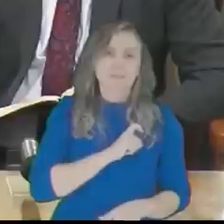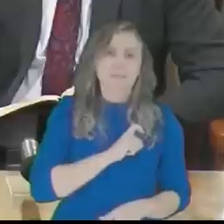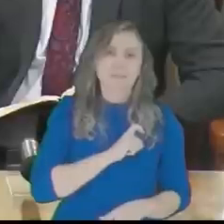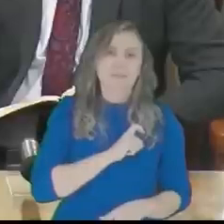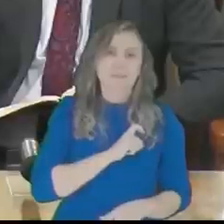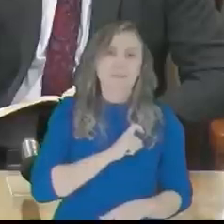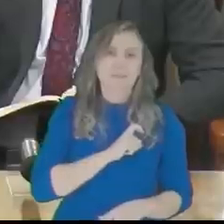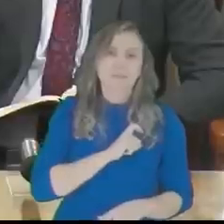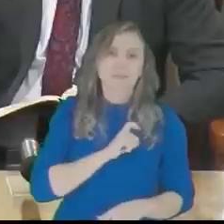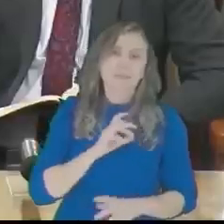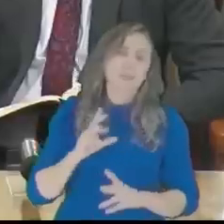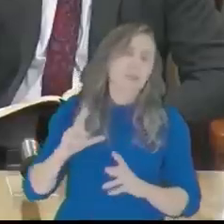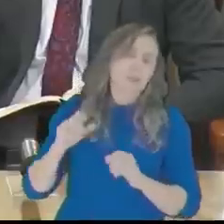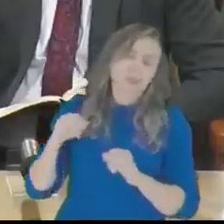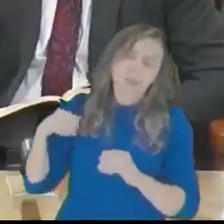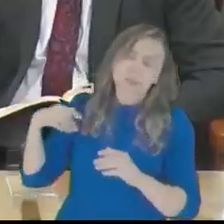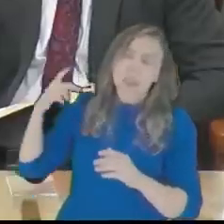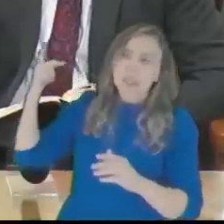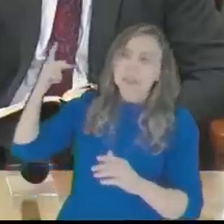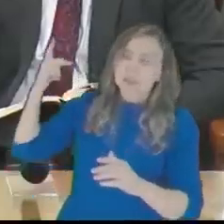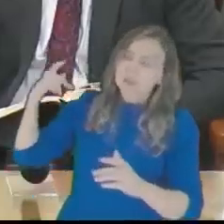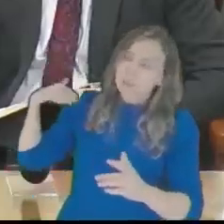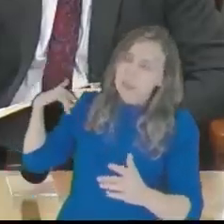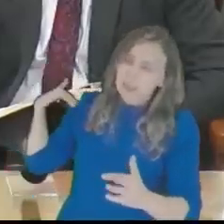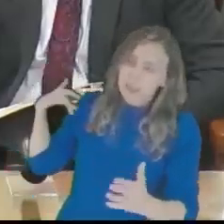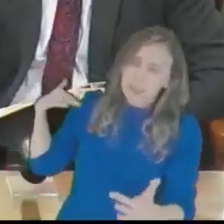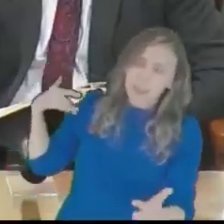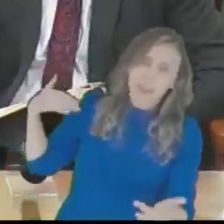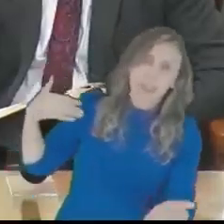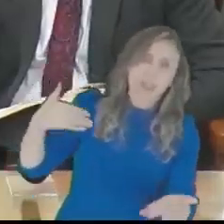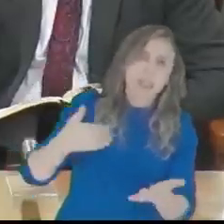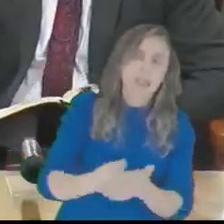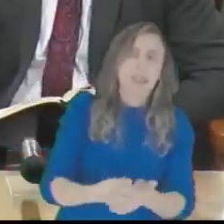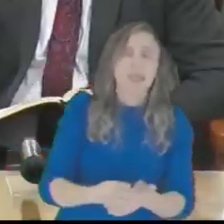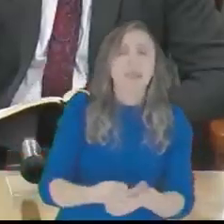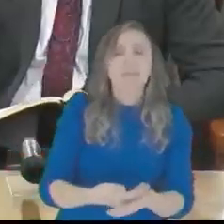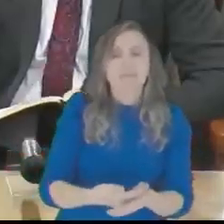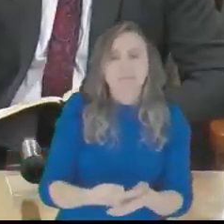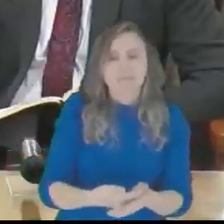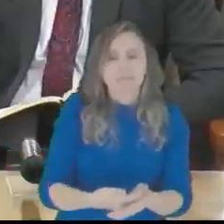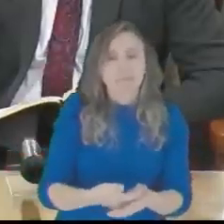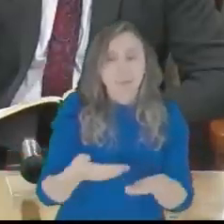De todos os matizes religiosos. Gente que faz vergonha.